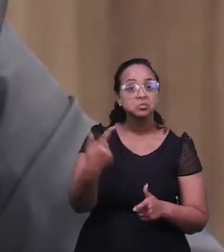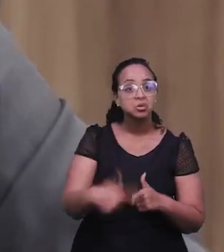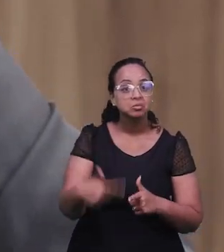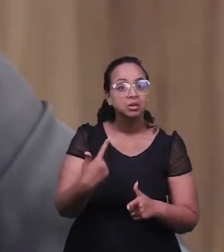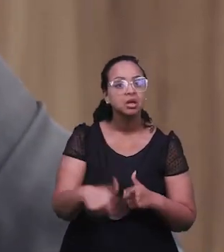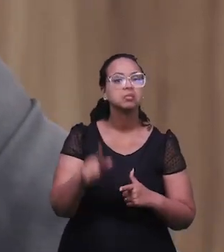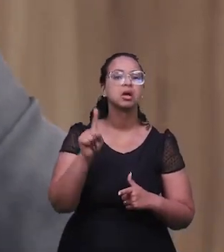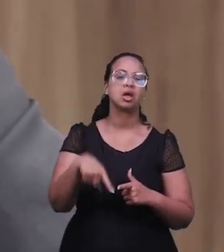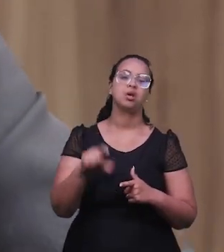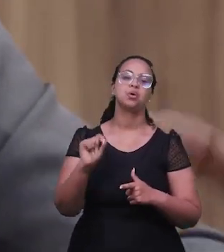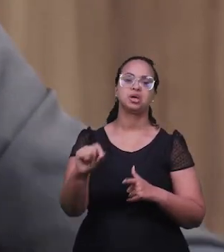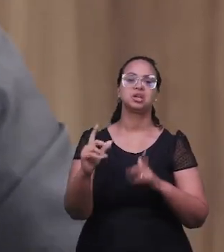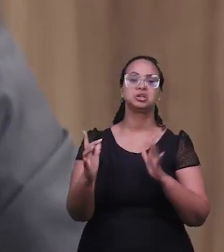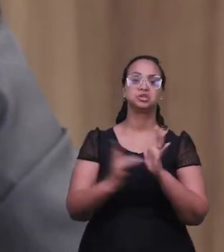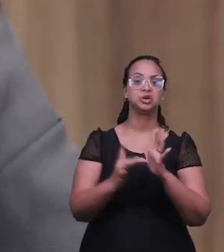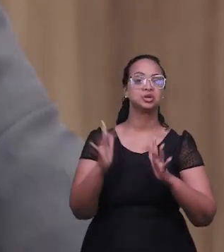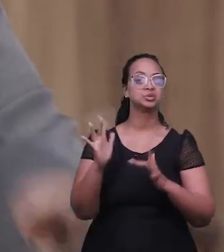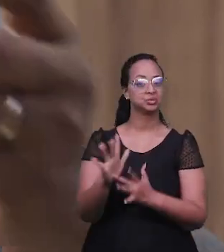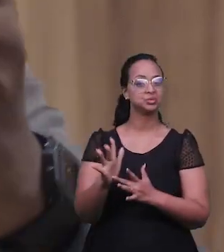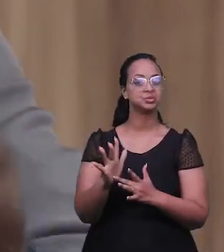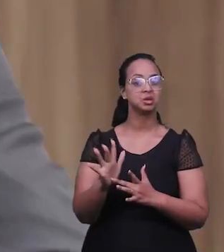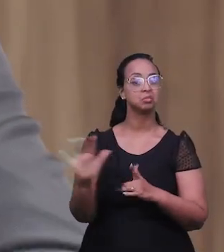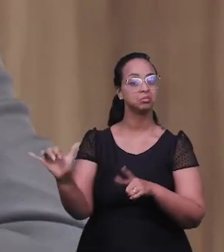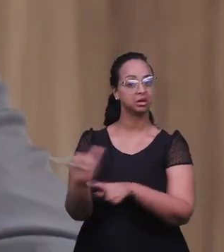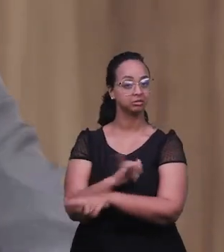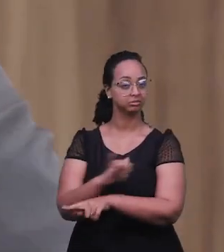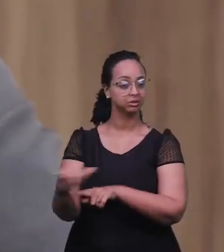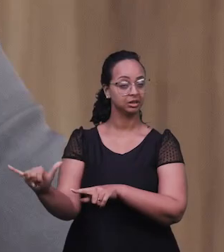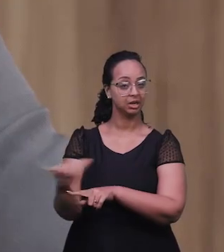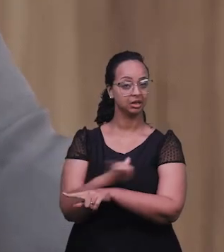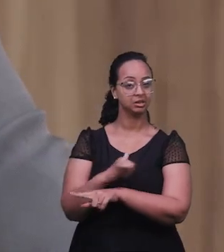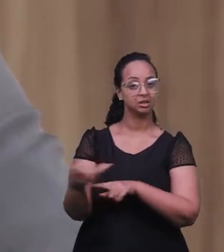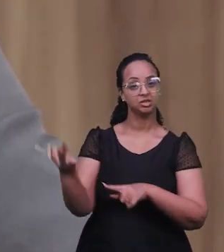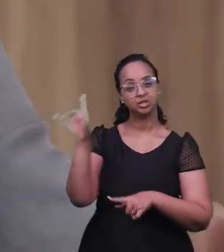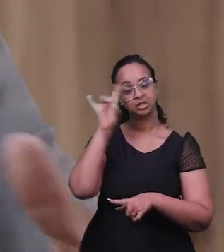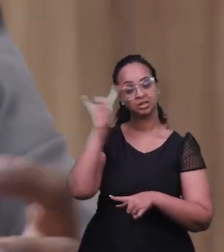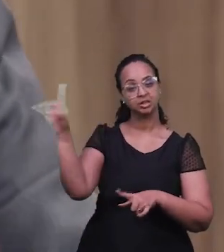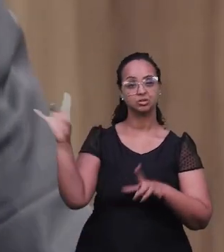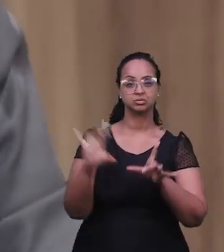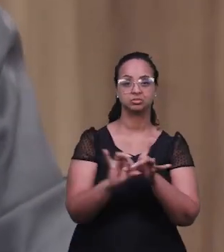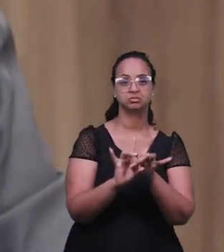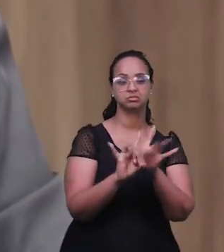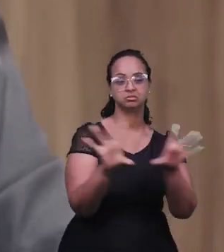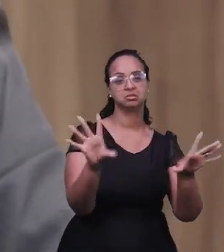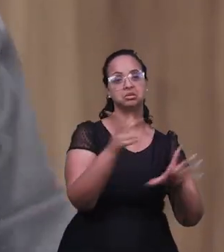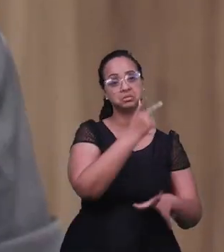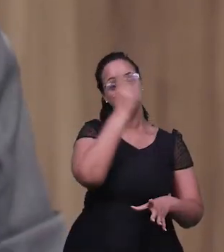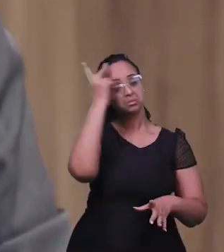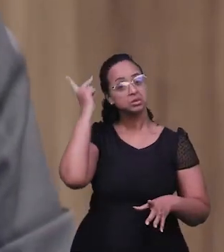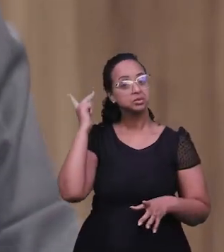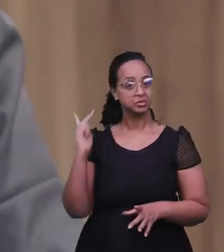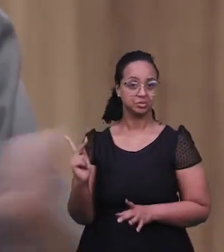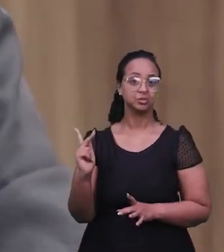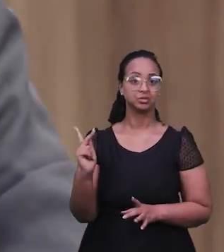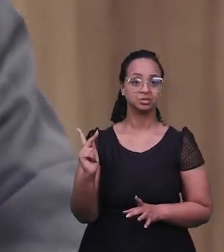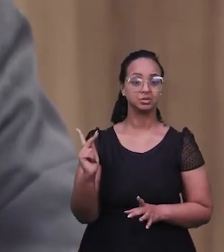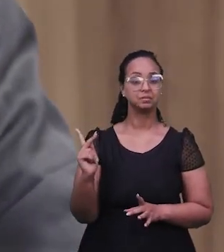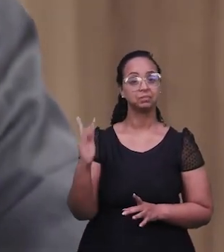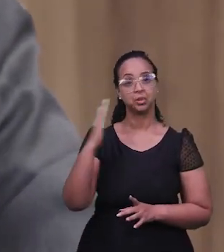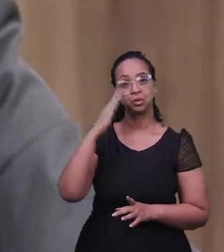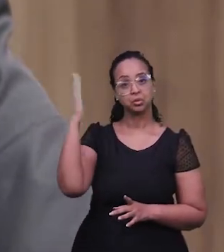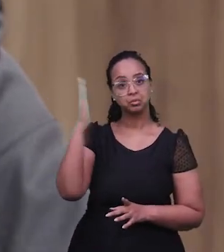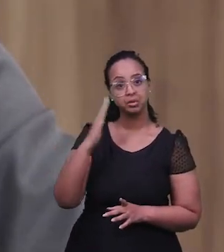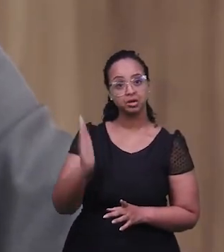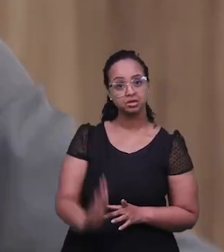Senhor Jesus. O 0800 é uma ferramenta que Deus disponibilizou para as pessoas, para o